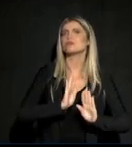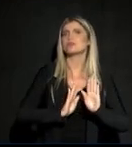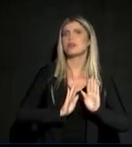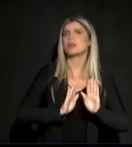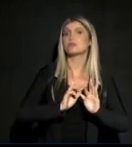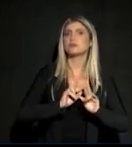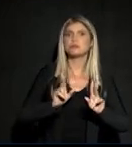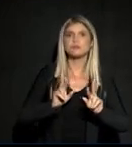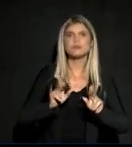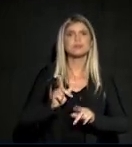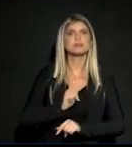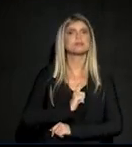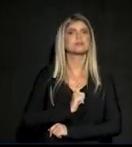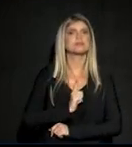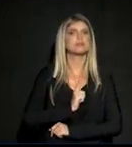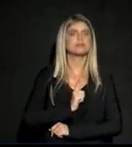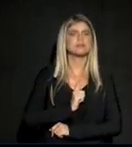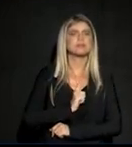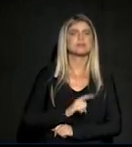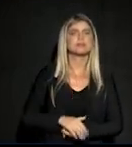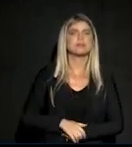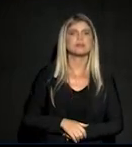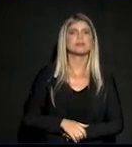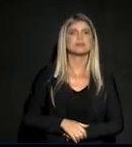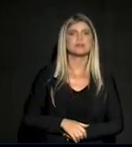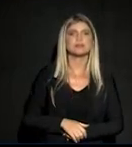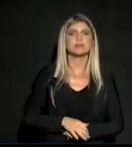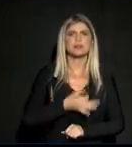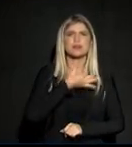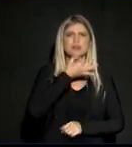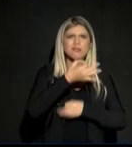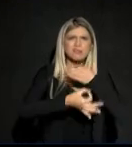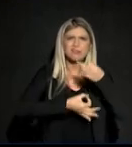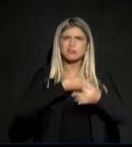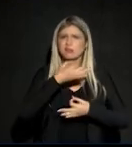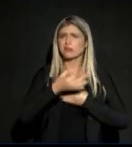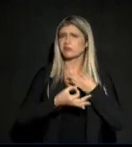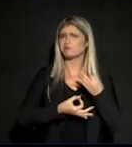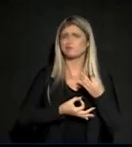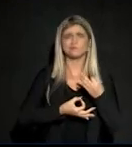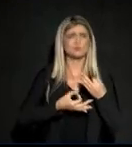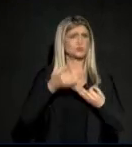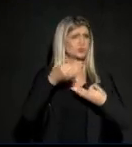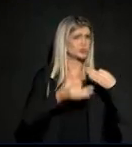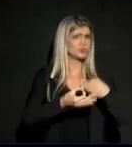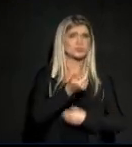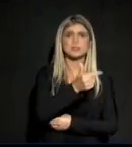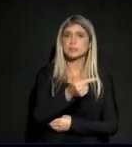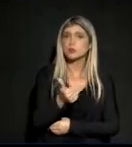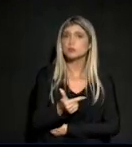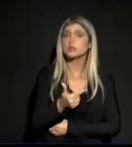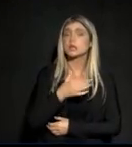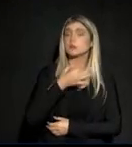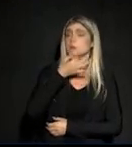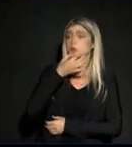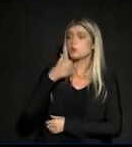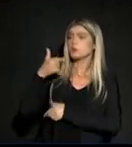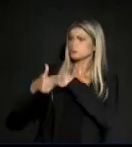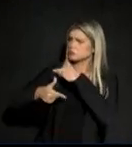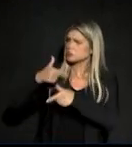tem se diferenciado, né, eu acho que a parte das críticas são injustas, acho que tem sido feito um trabalho bom, a gente tem se